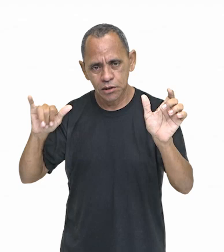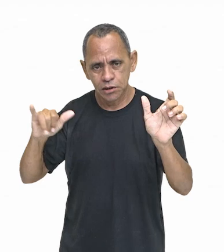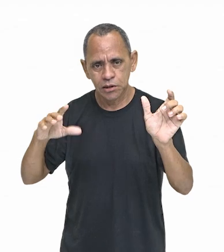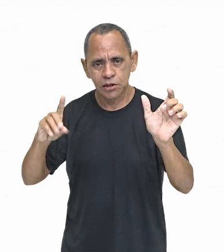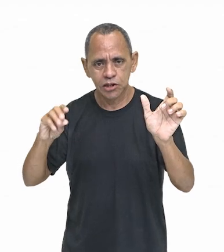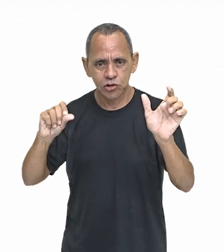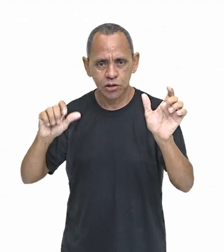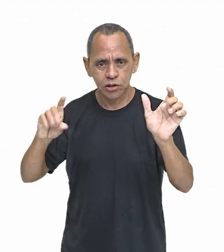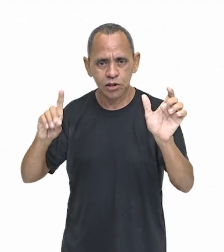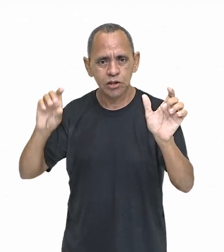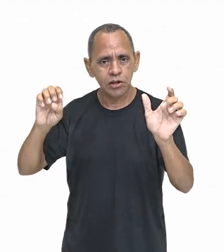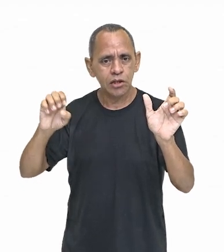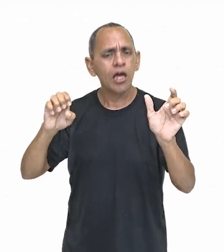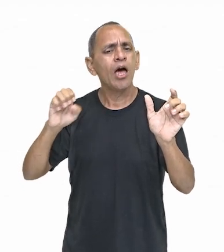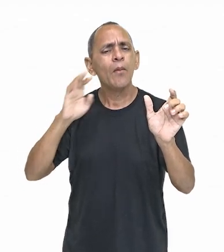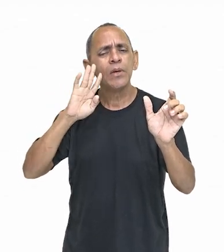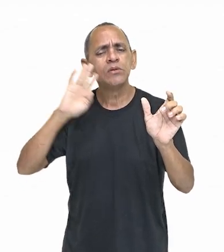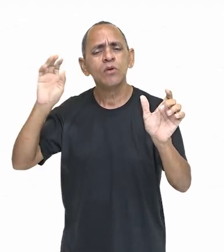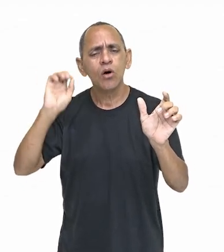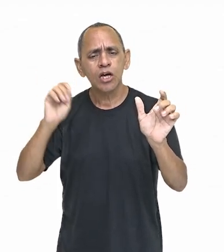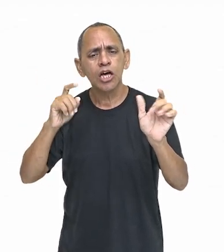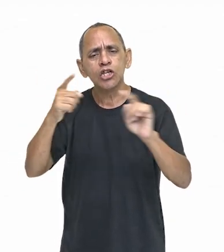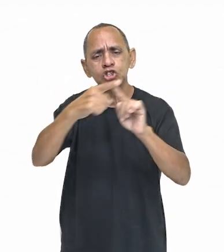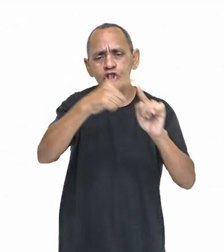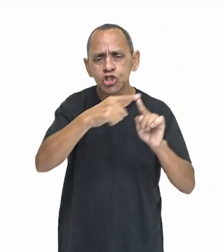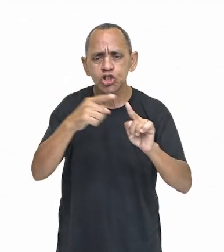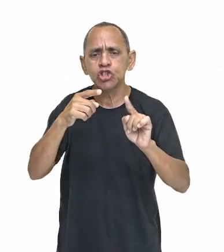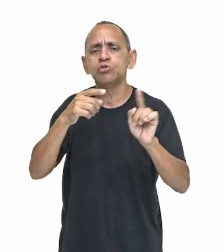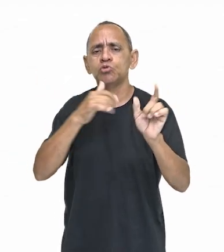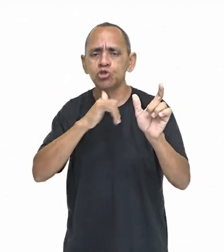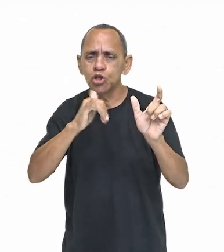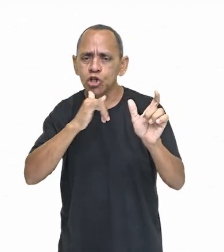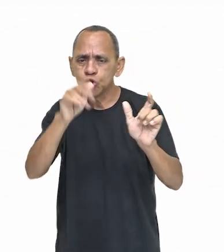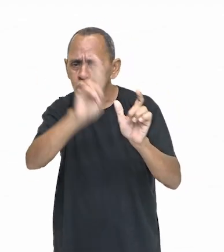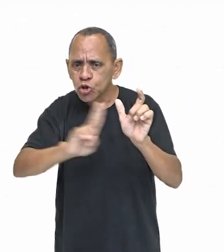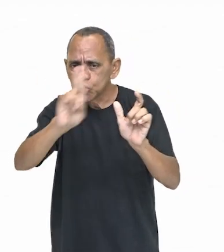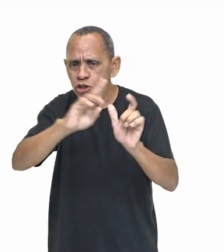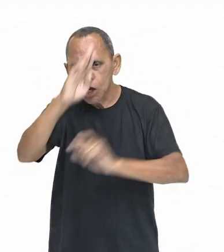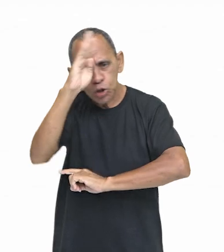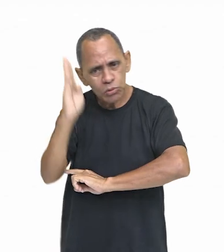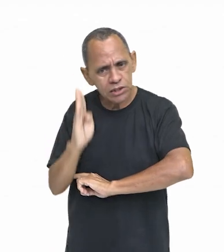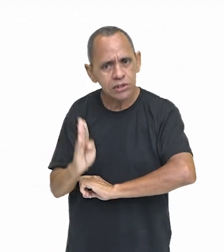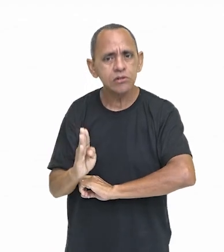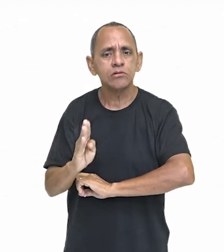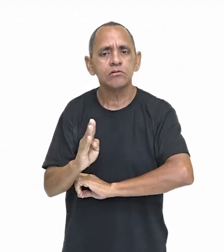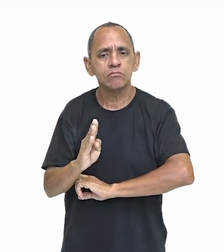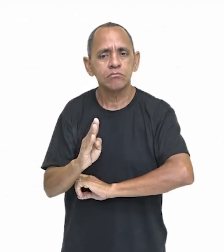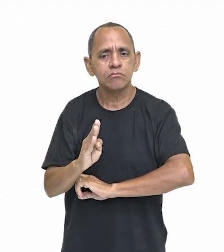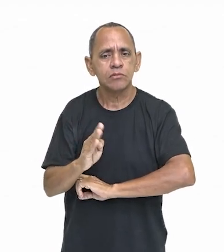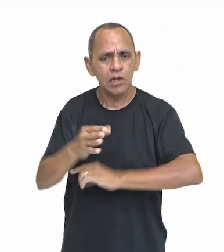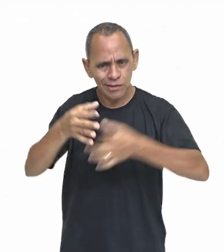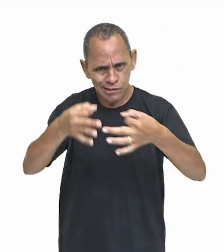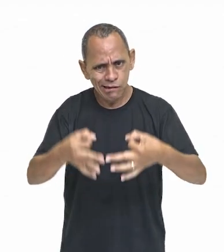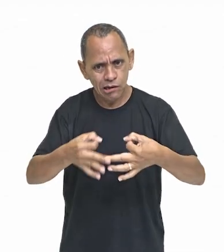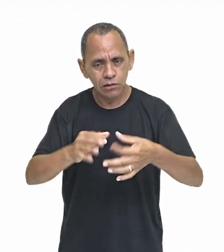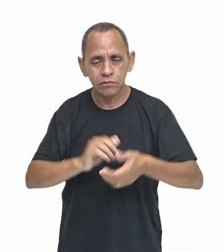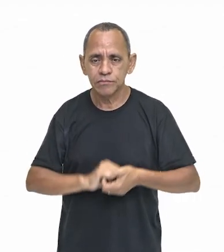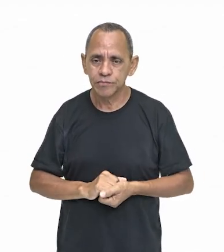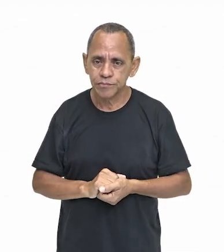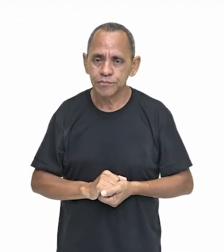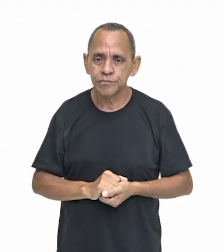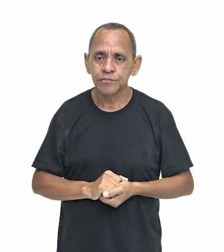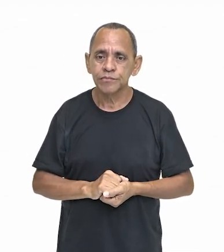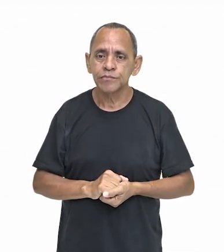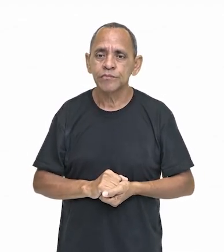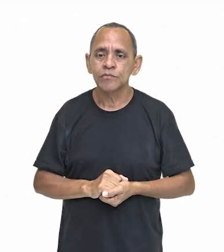é a principal forma de energia utilizada no Brasil, né? E